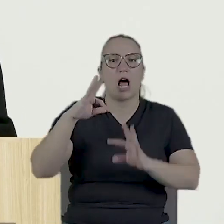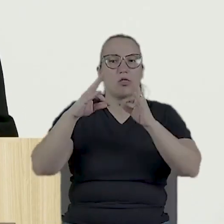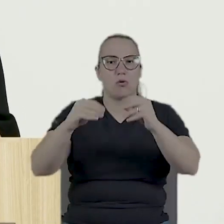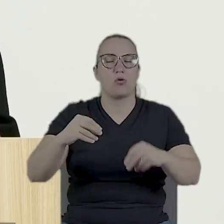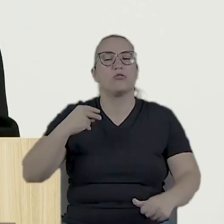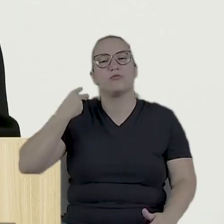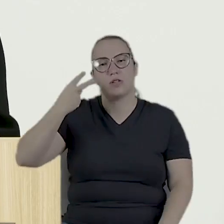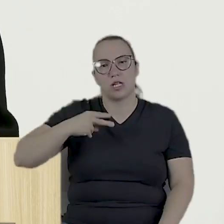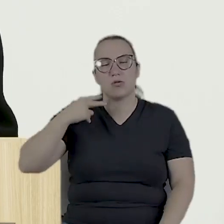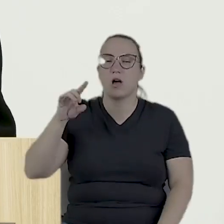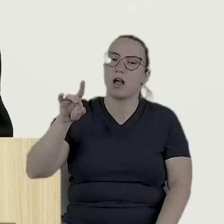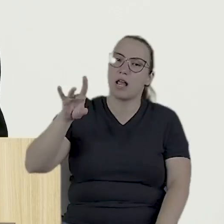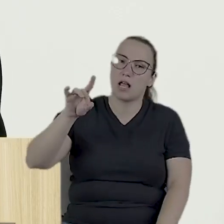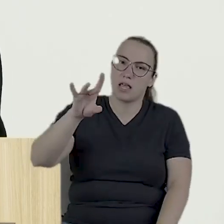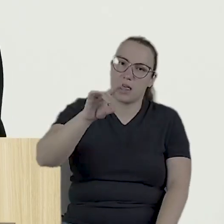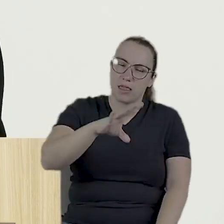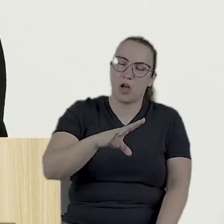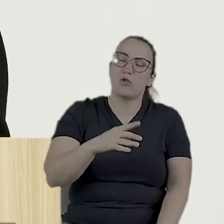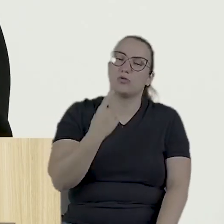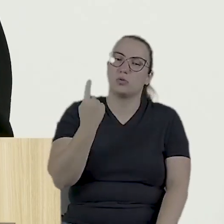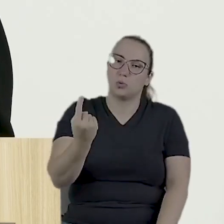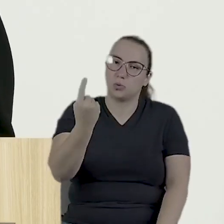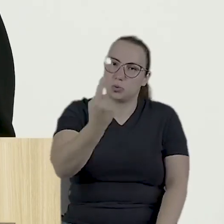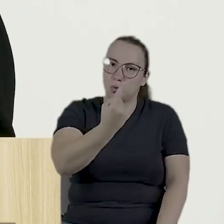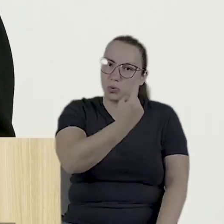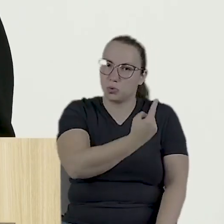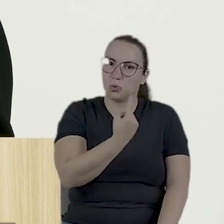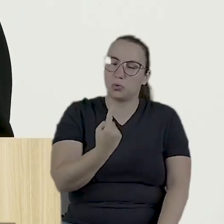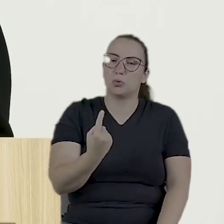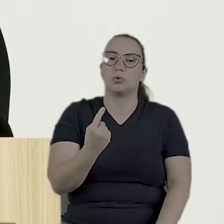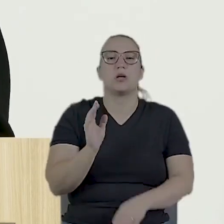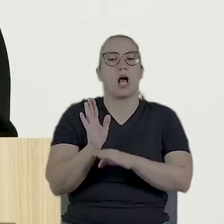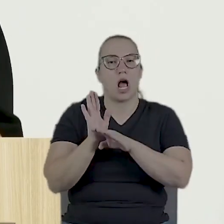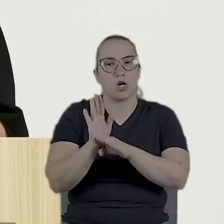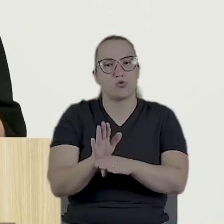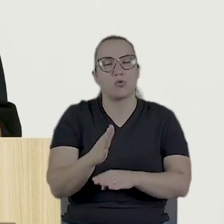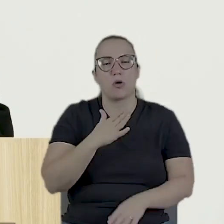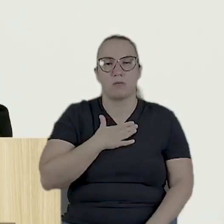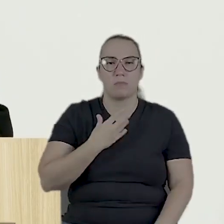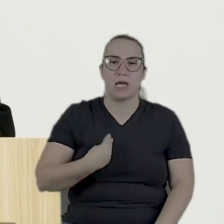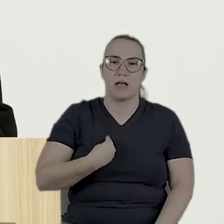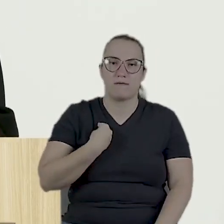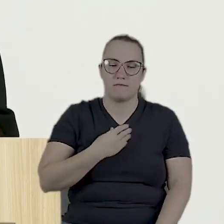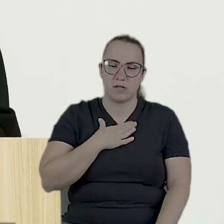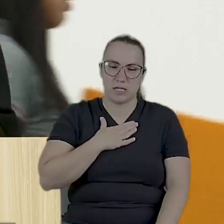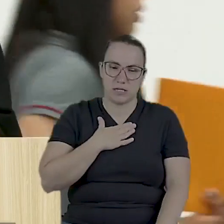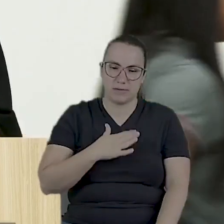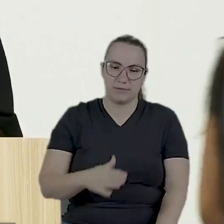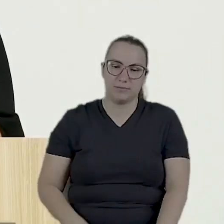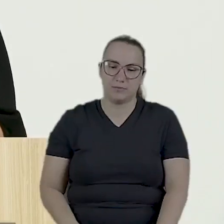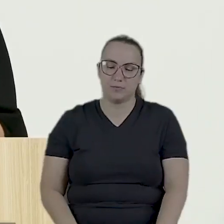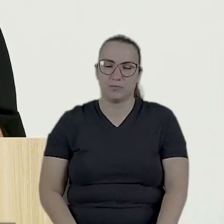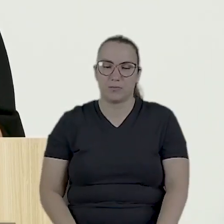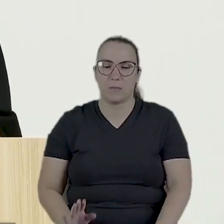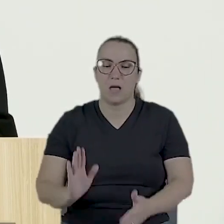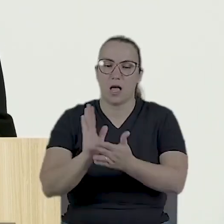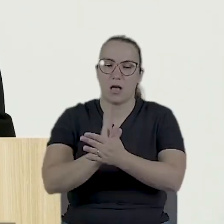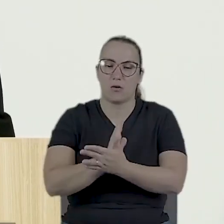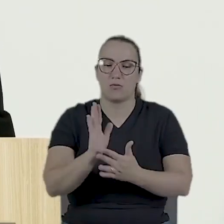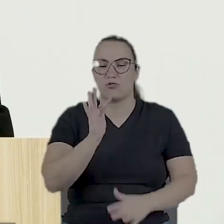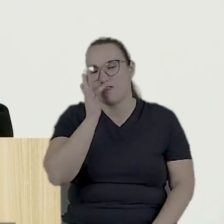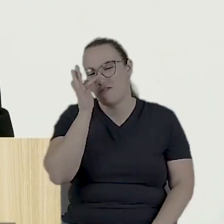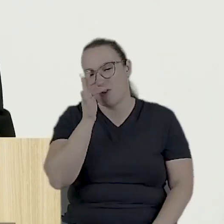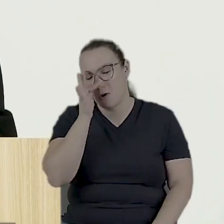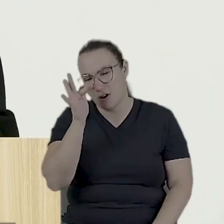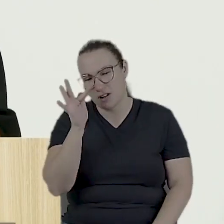um de vocês, de alguma forma, acrescentou na minha vida. Alguns com flores,